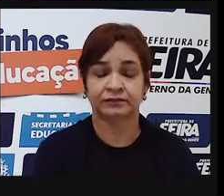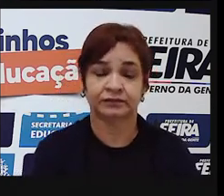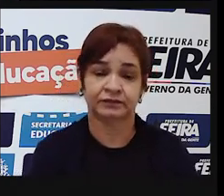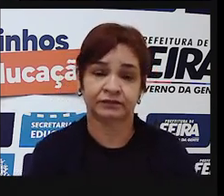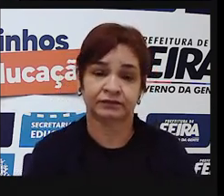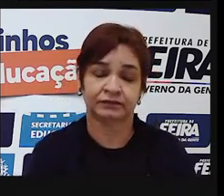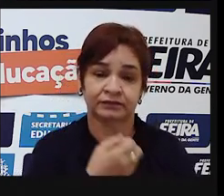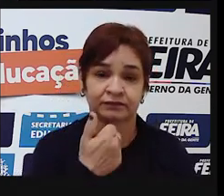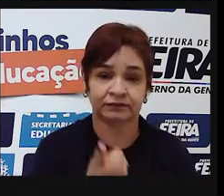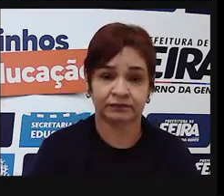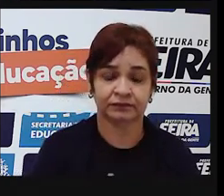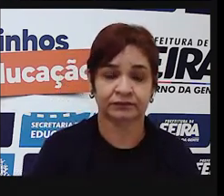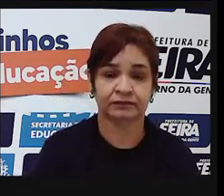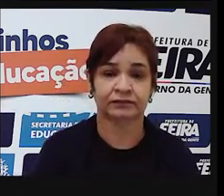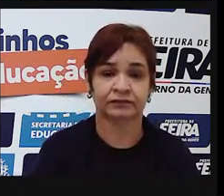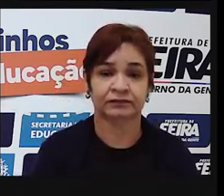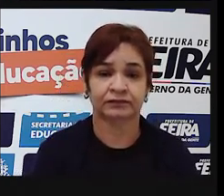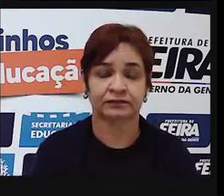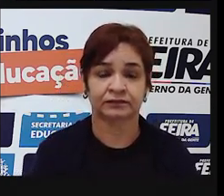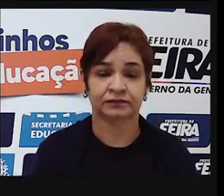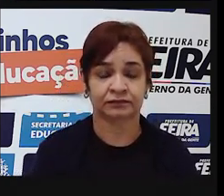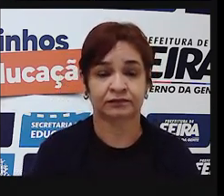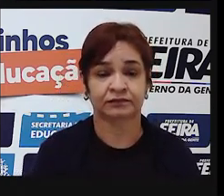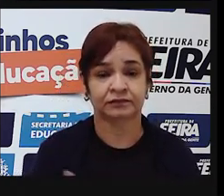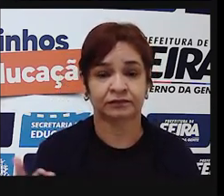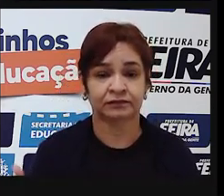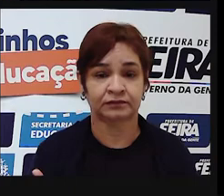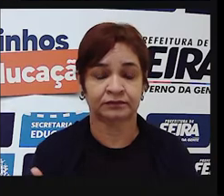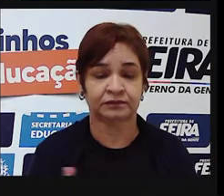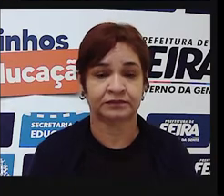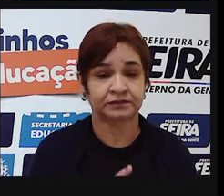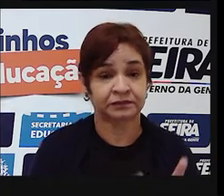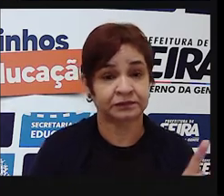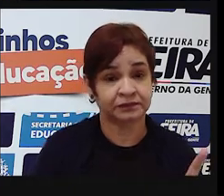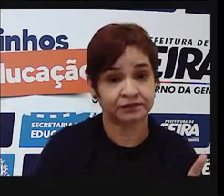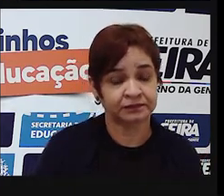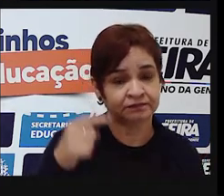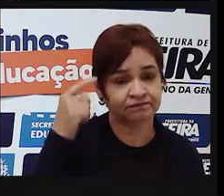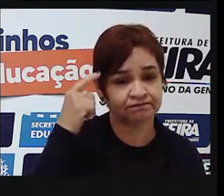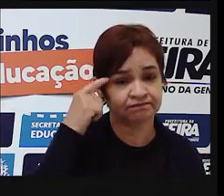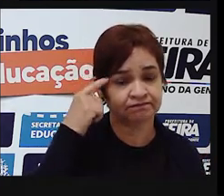melhor. Que você possa refletir na letra dessa música.